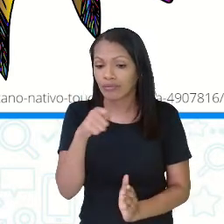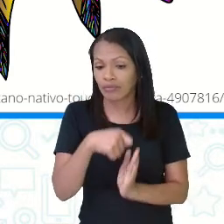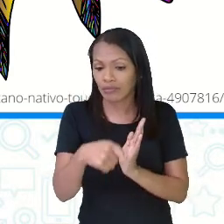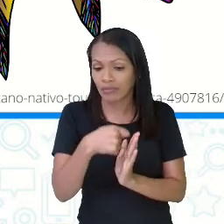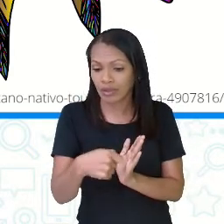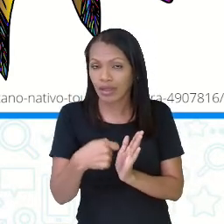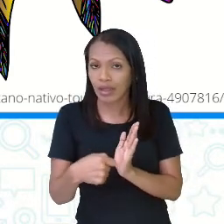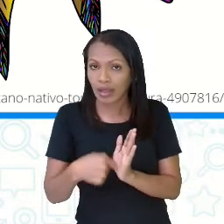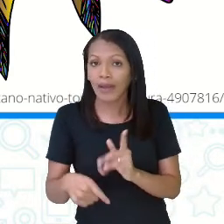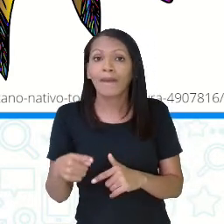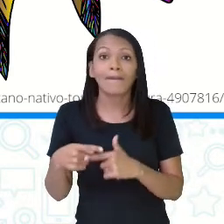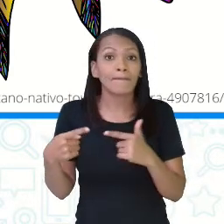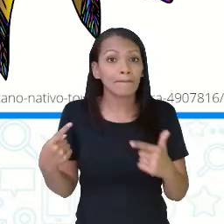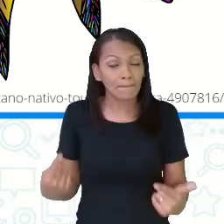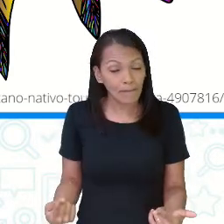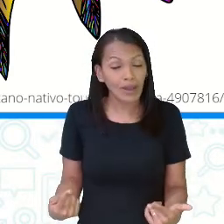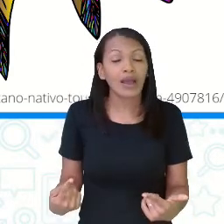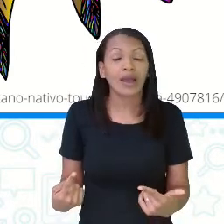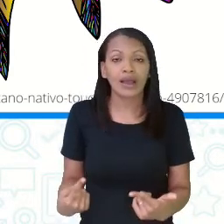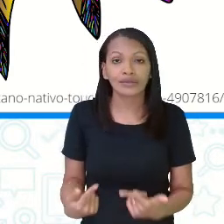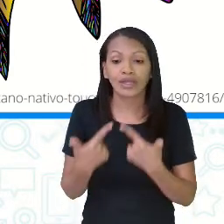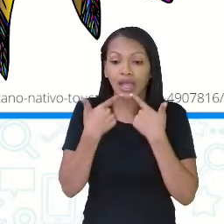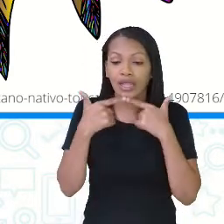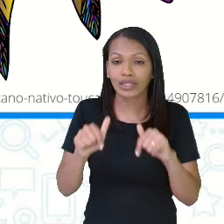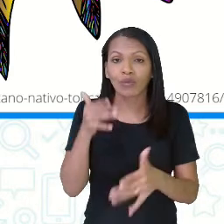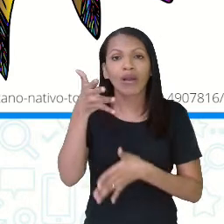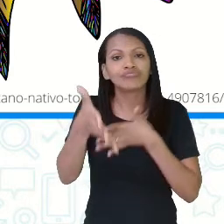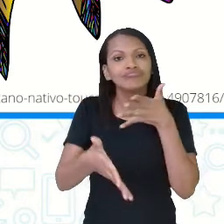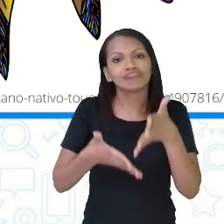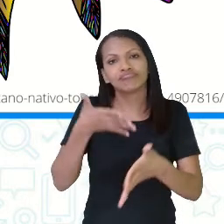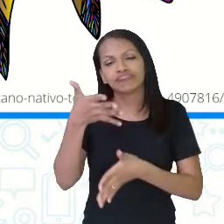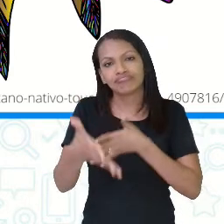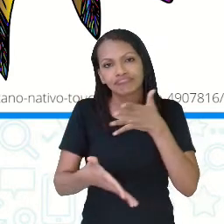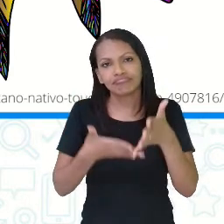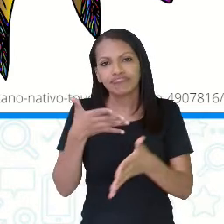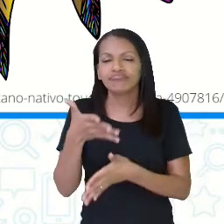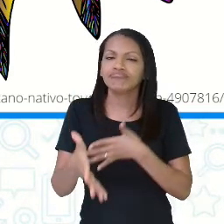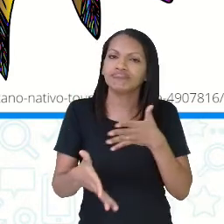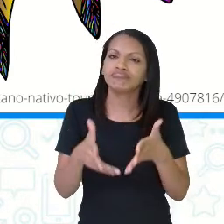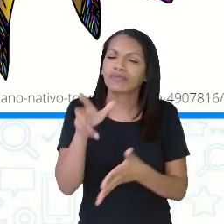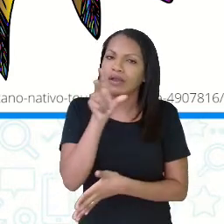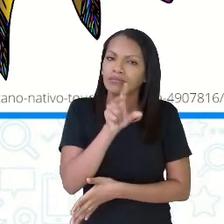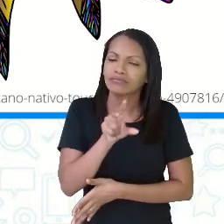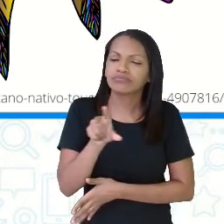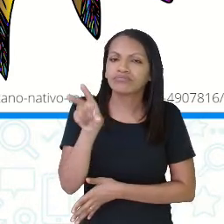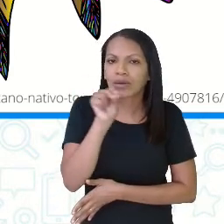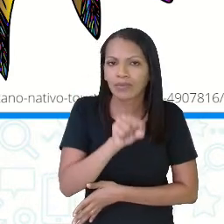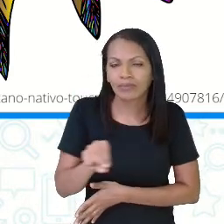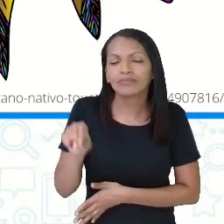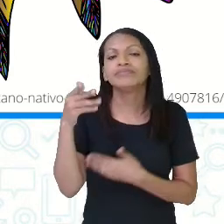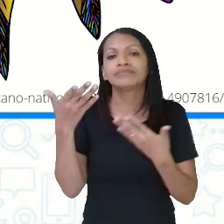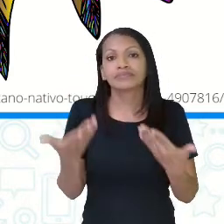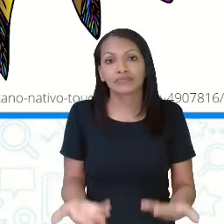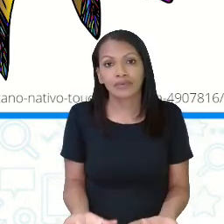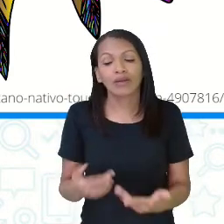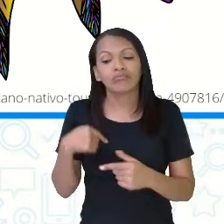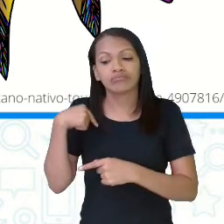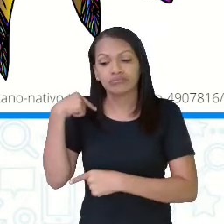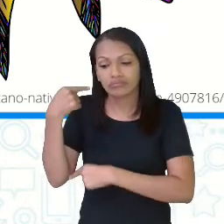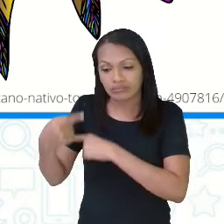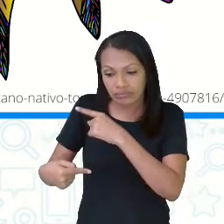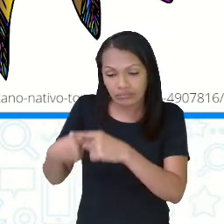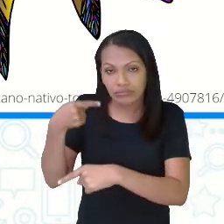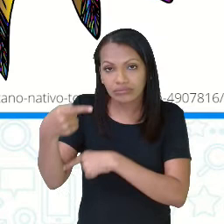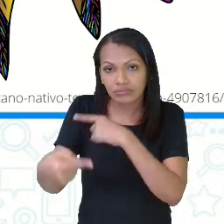onde volta lá para o primeiro poema, não é? Que é passado de geração para geração,